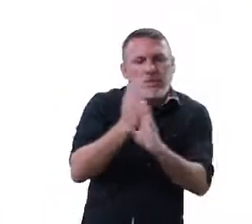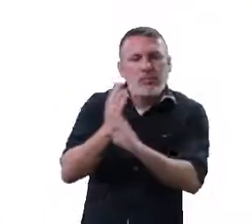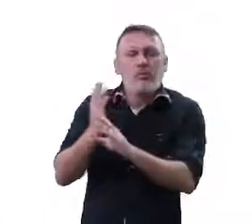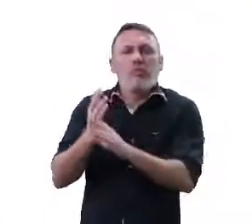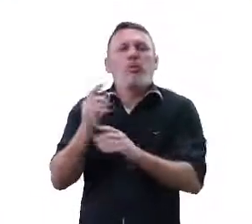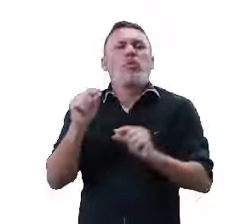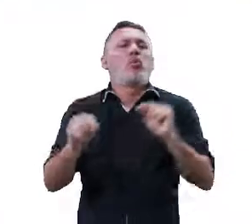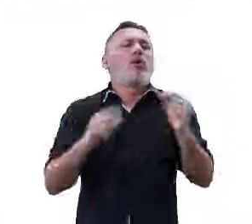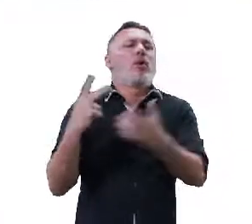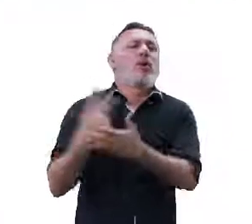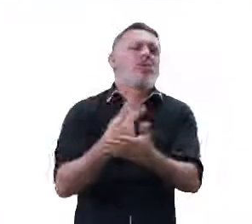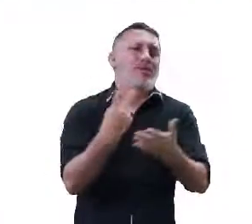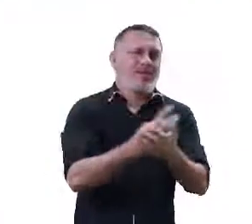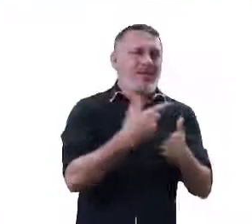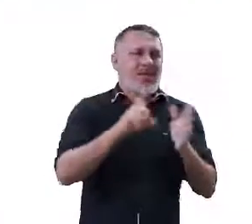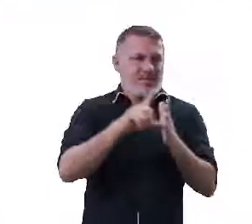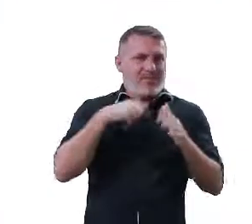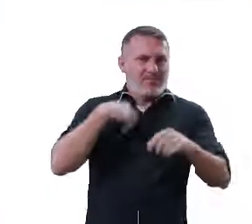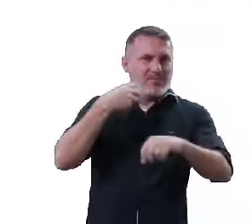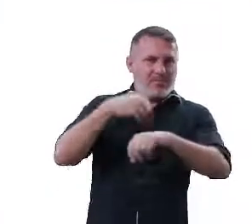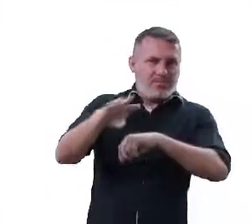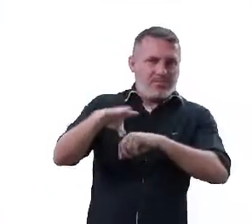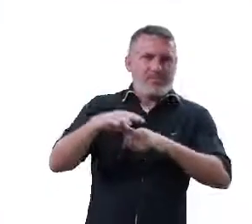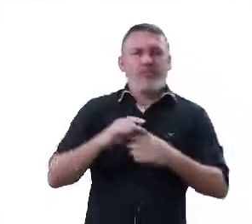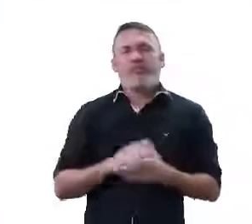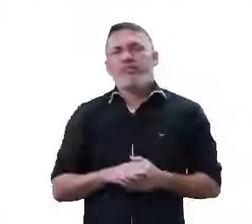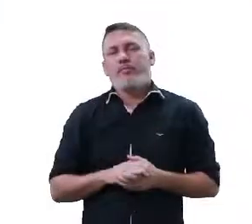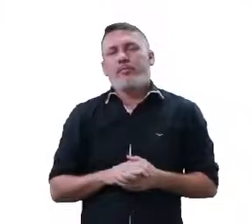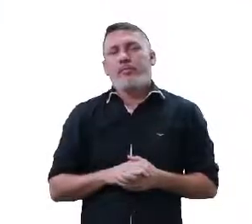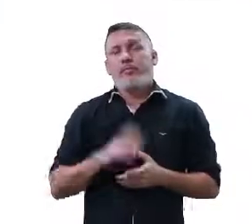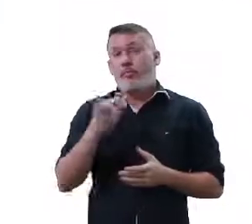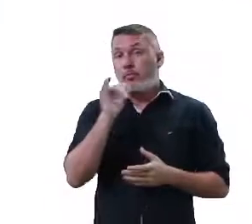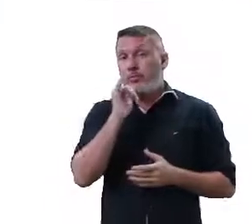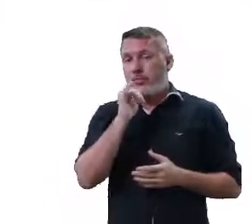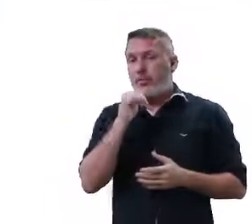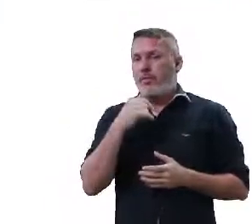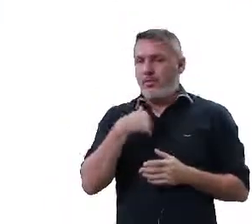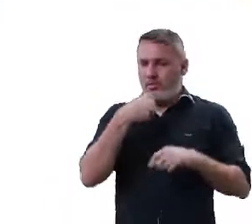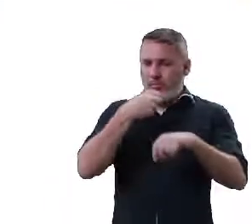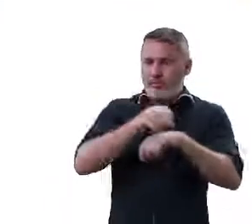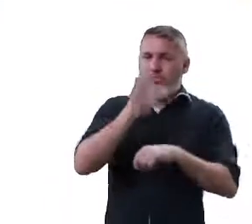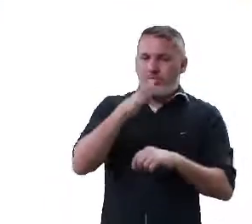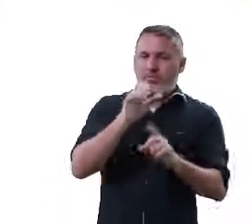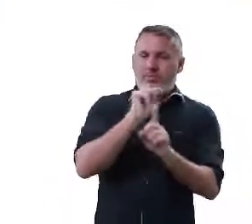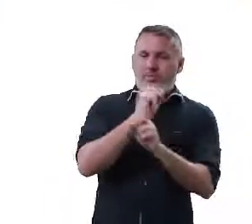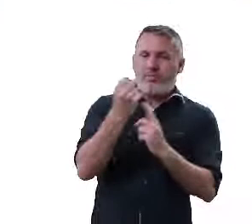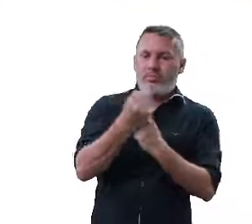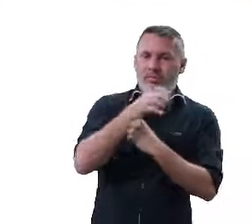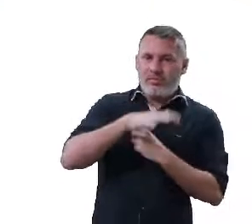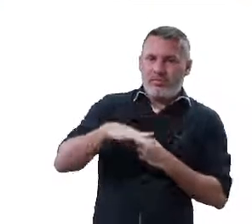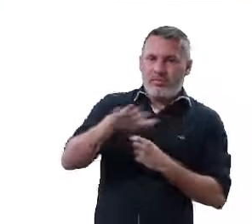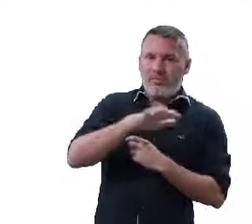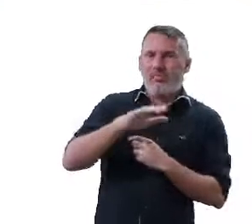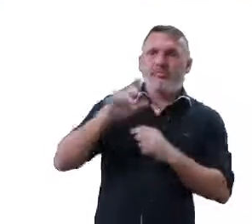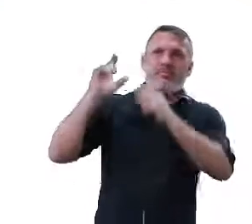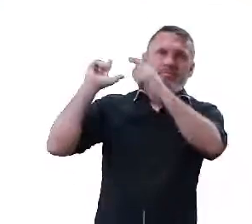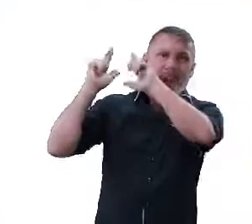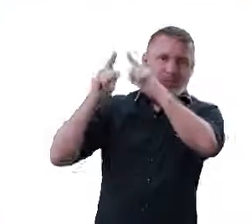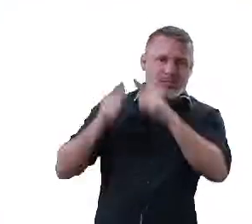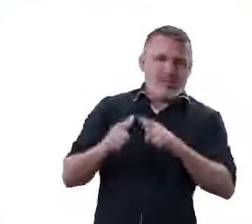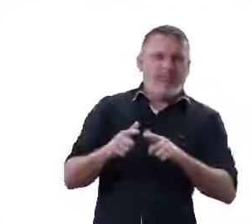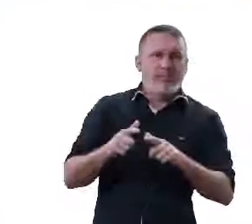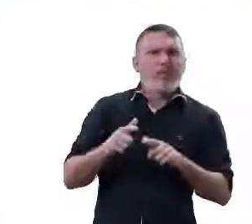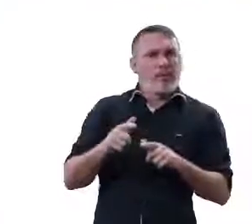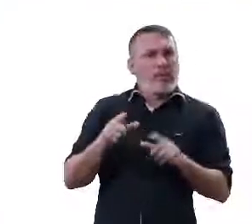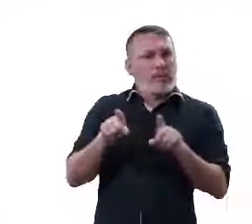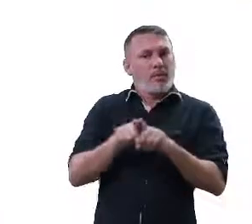É como eu coloquei. Aí, essa situação, por exemplo, como eu tinha colocado, né? Sociedades rurais ou tradicionais vão ser